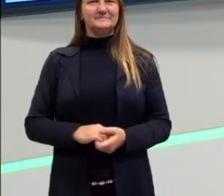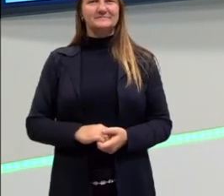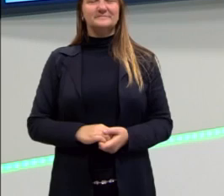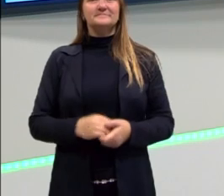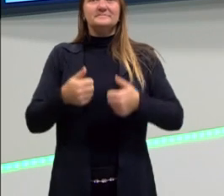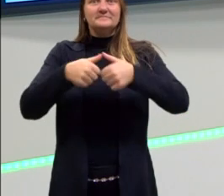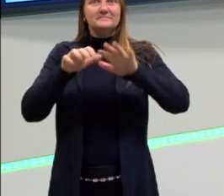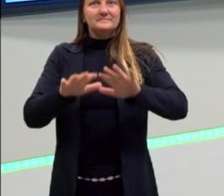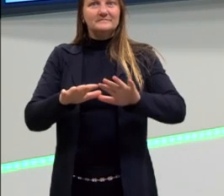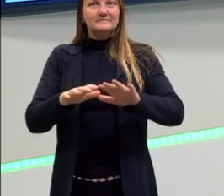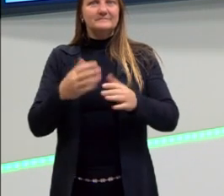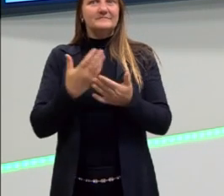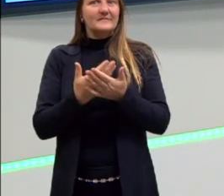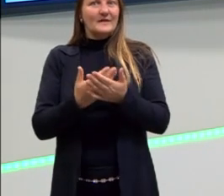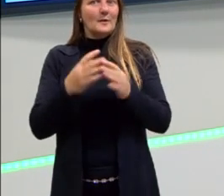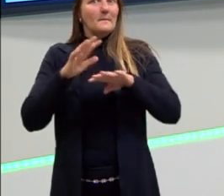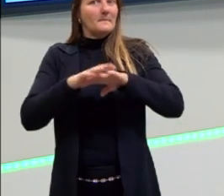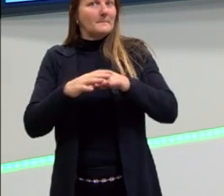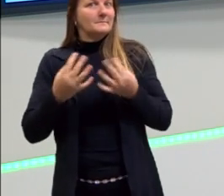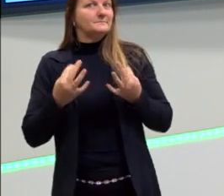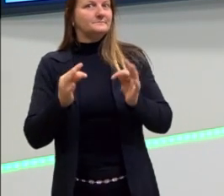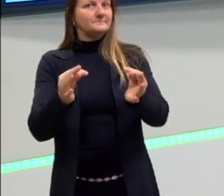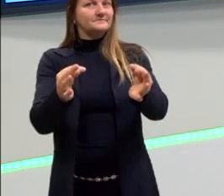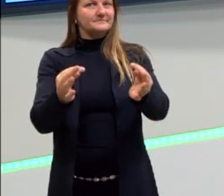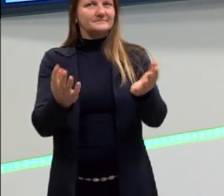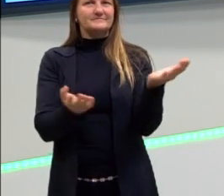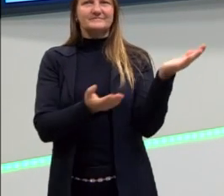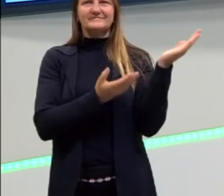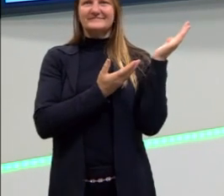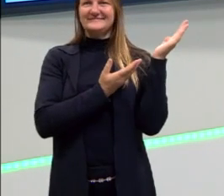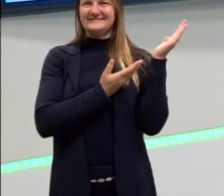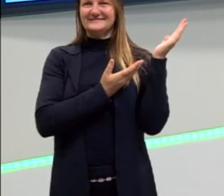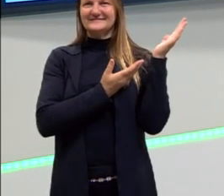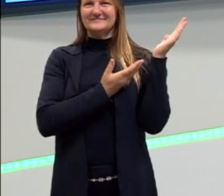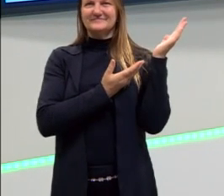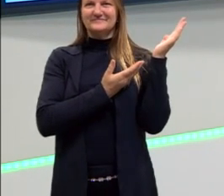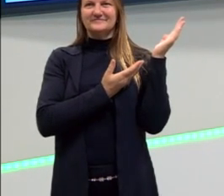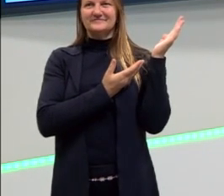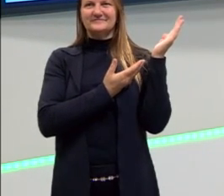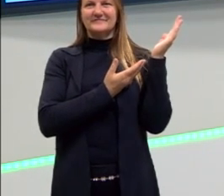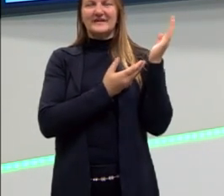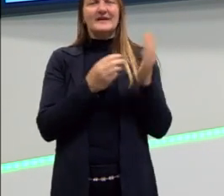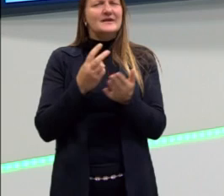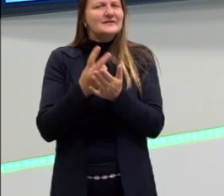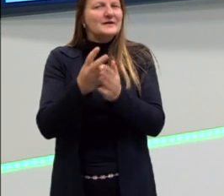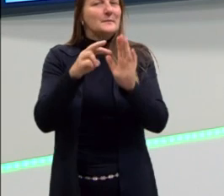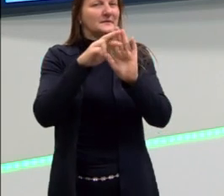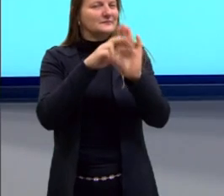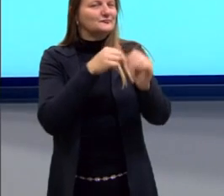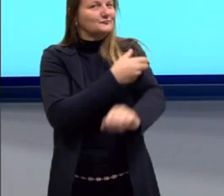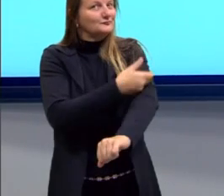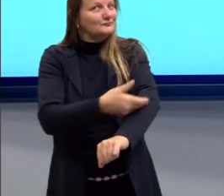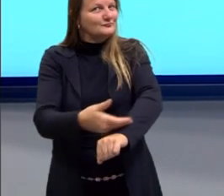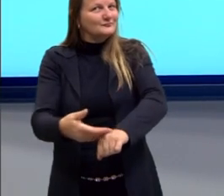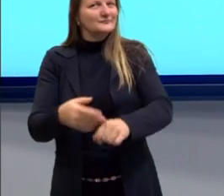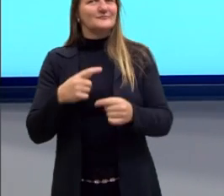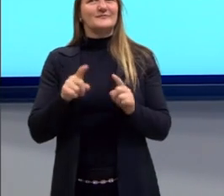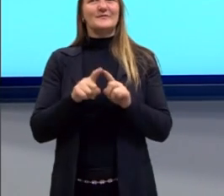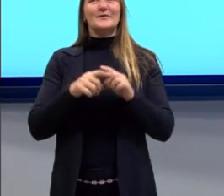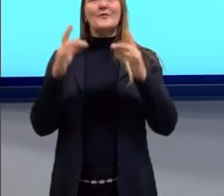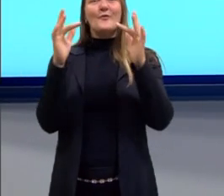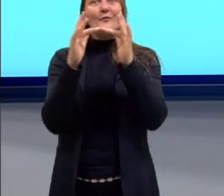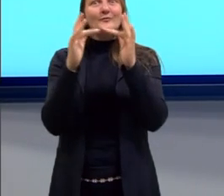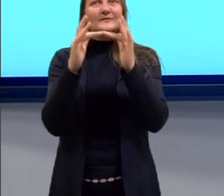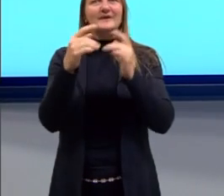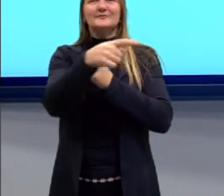estamos o que então para mais uma aula de matemática e suas Tecnologias como sempre deixo aqui para vocês O